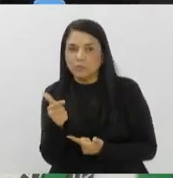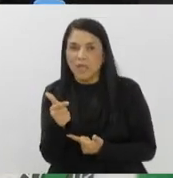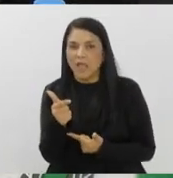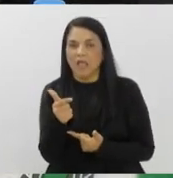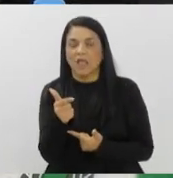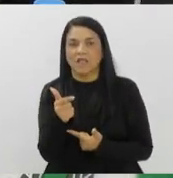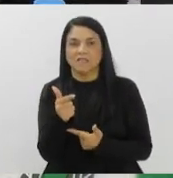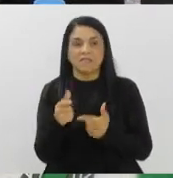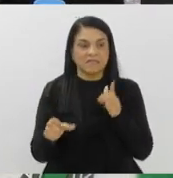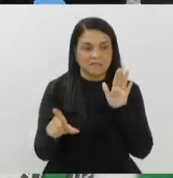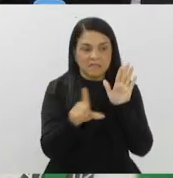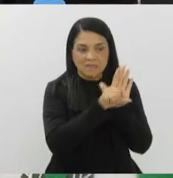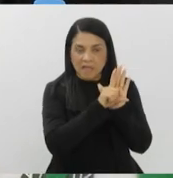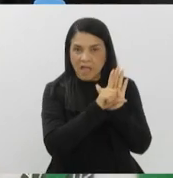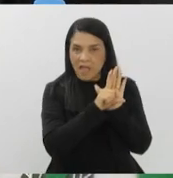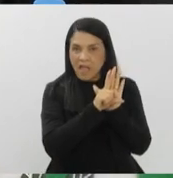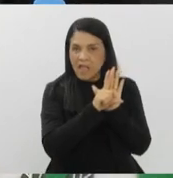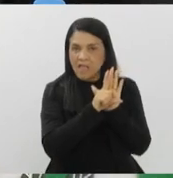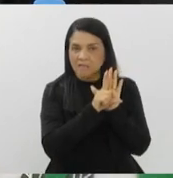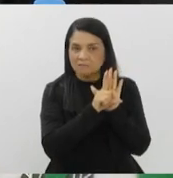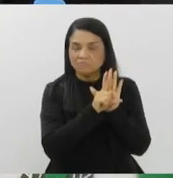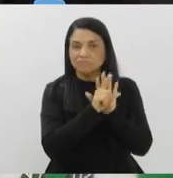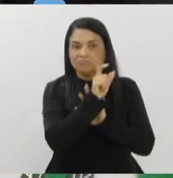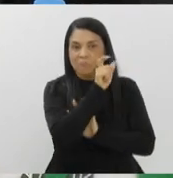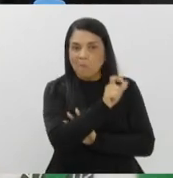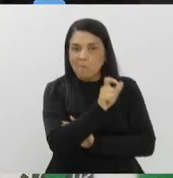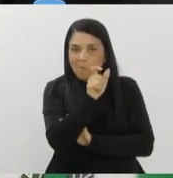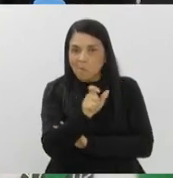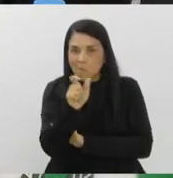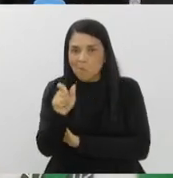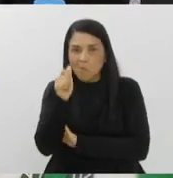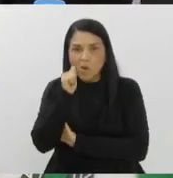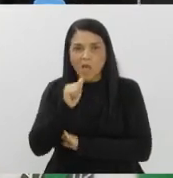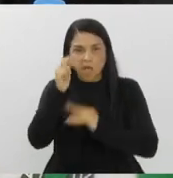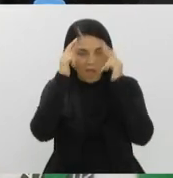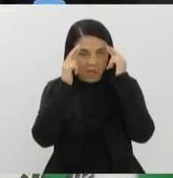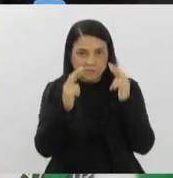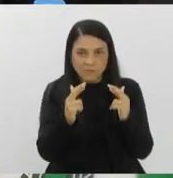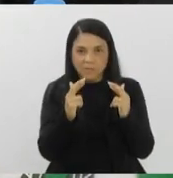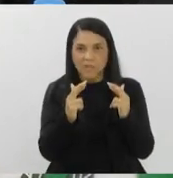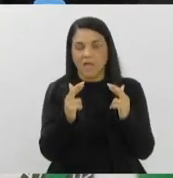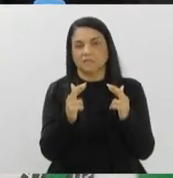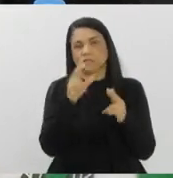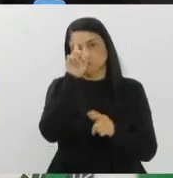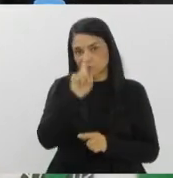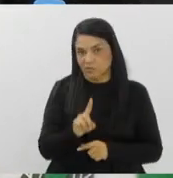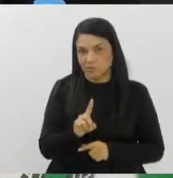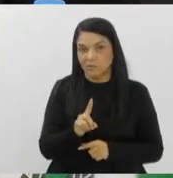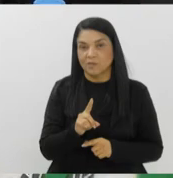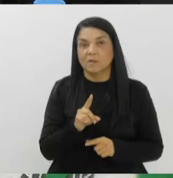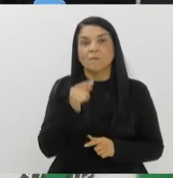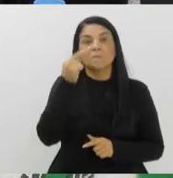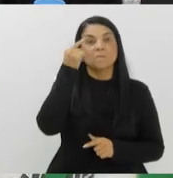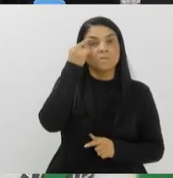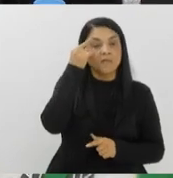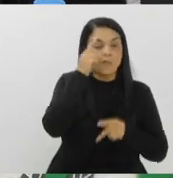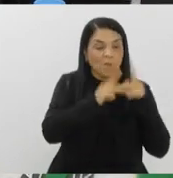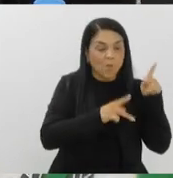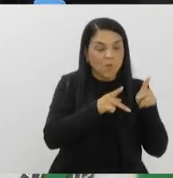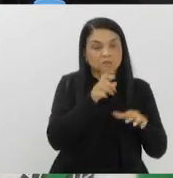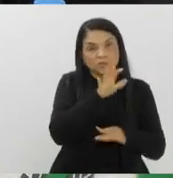próprias legisladoras tendo seus direitos respeitados, você imagina para a população no geral.